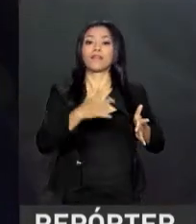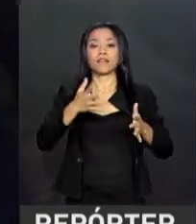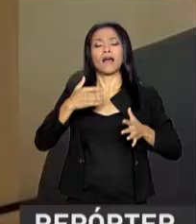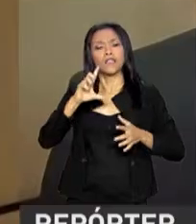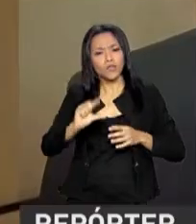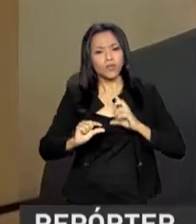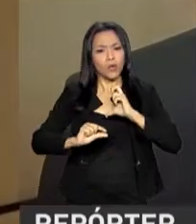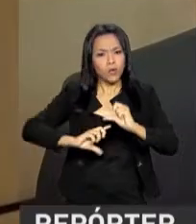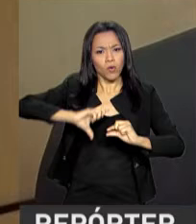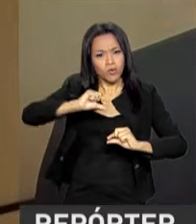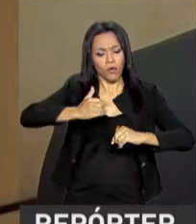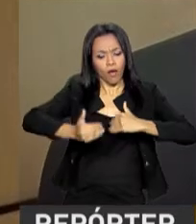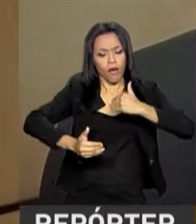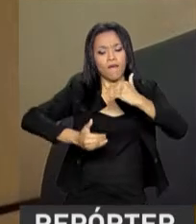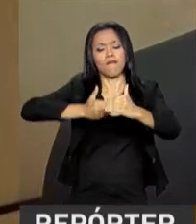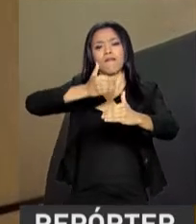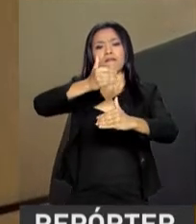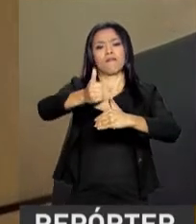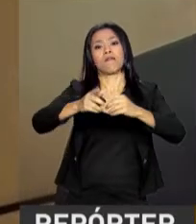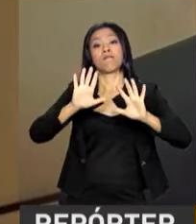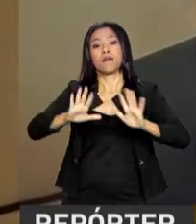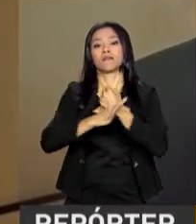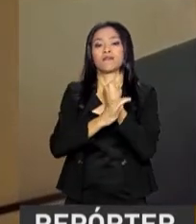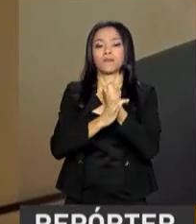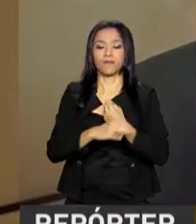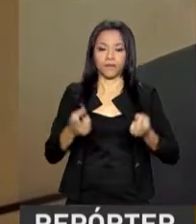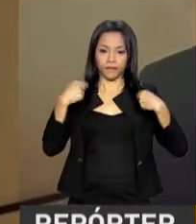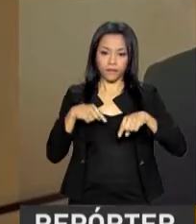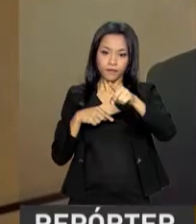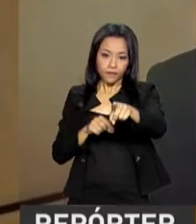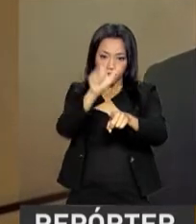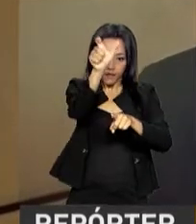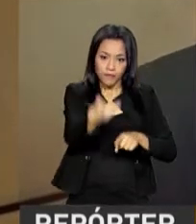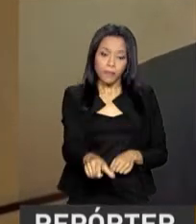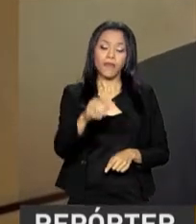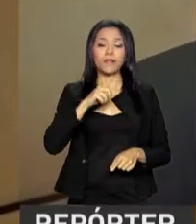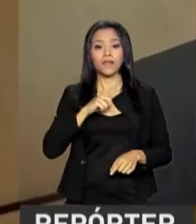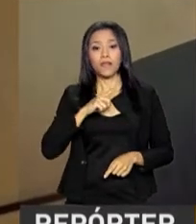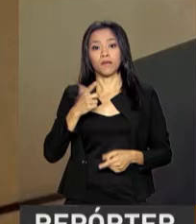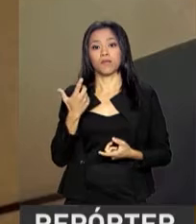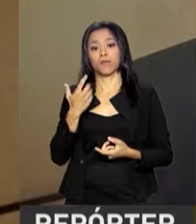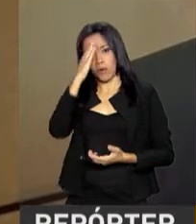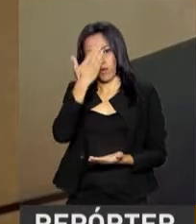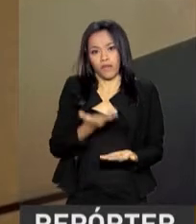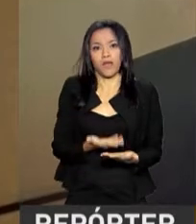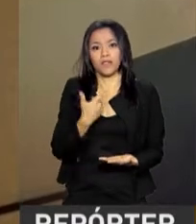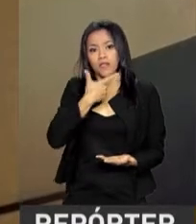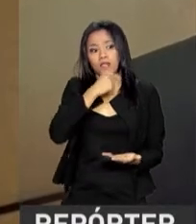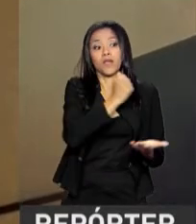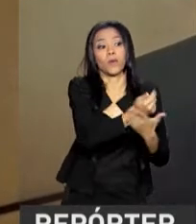nós temos o índice de confiança dos empresários mais elevada o índice de confiança do consumidor